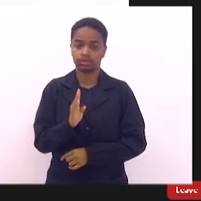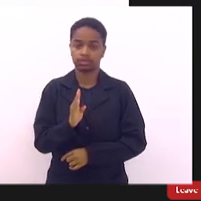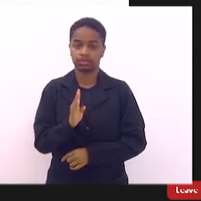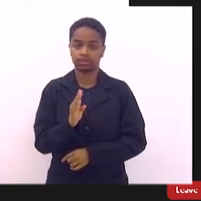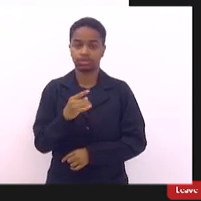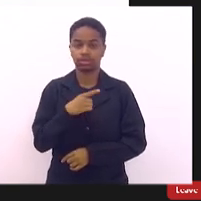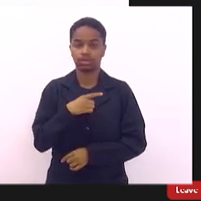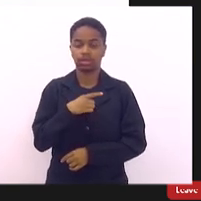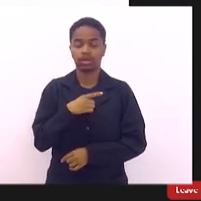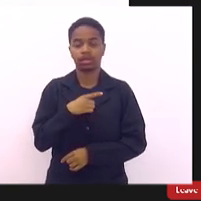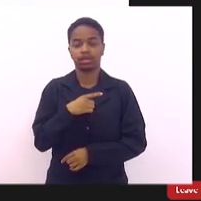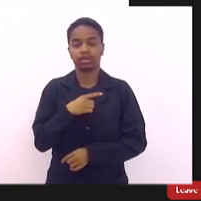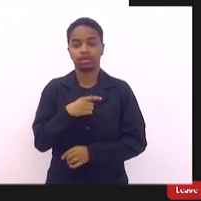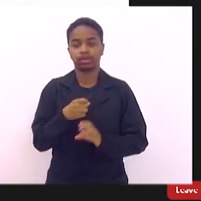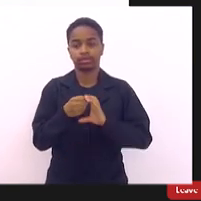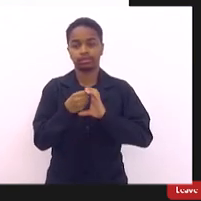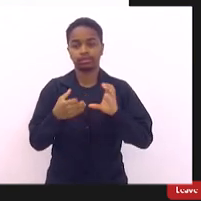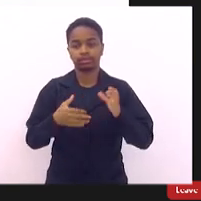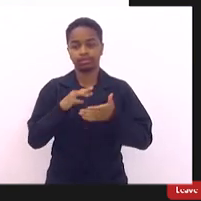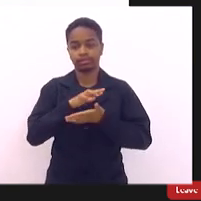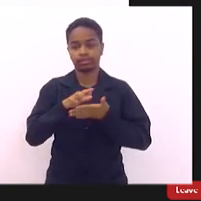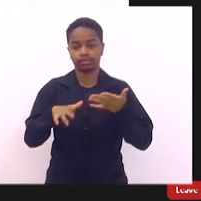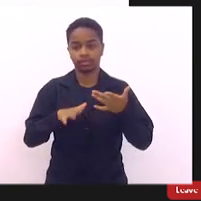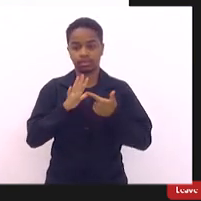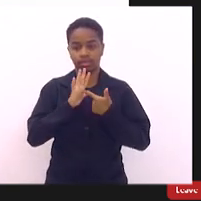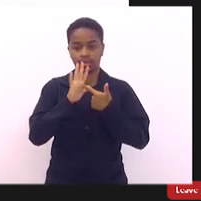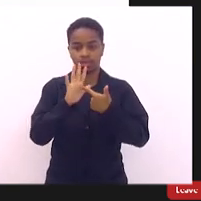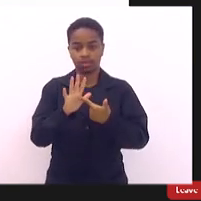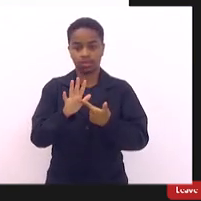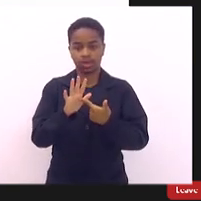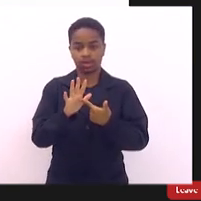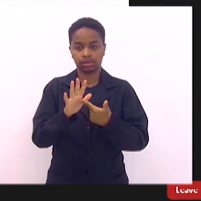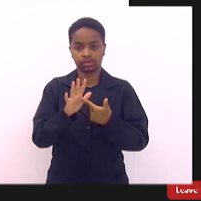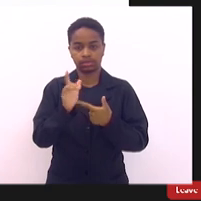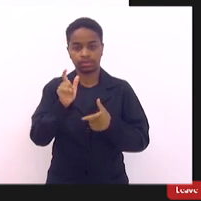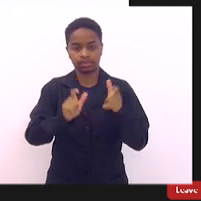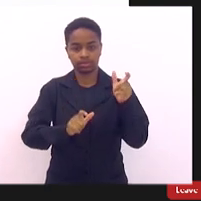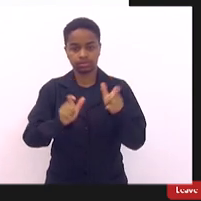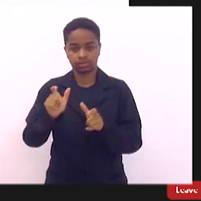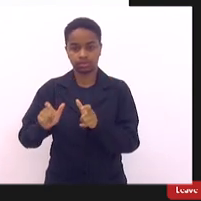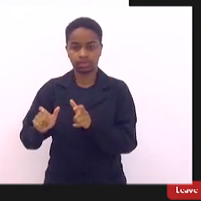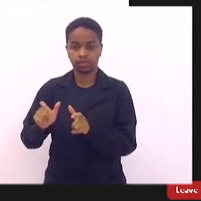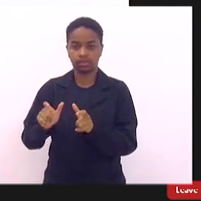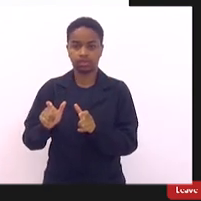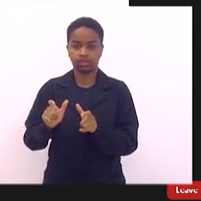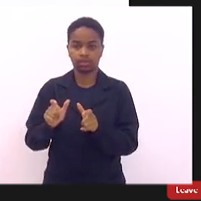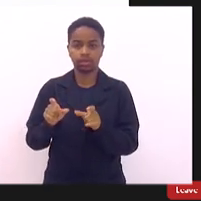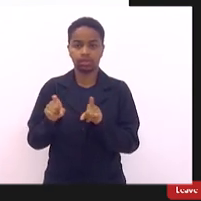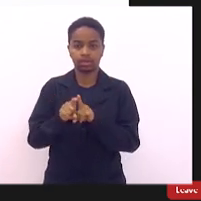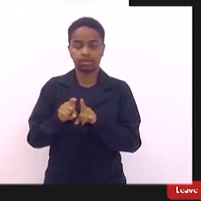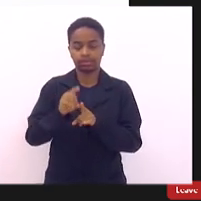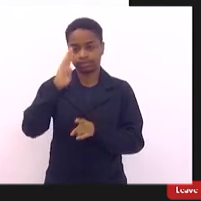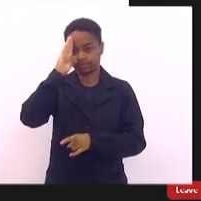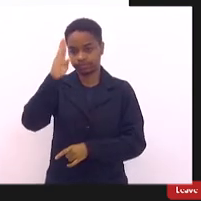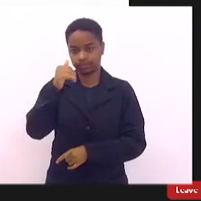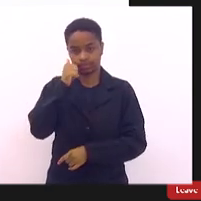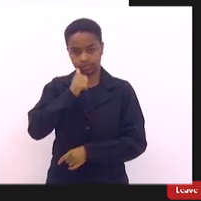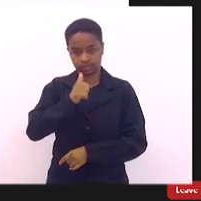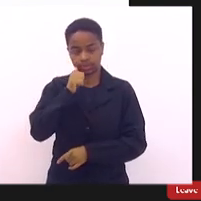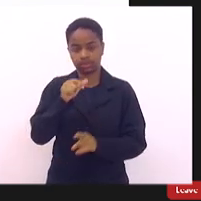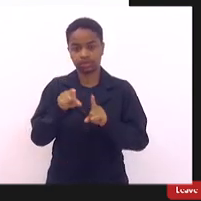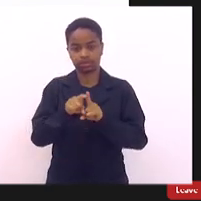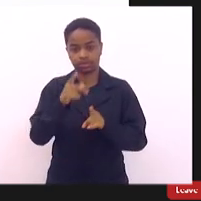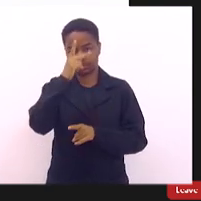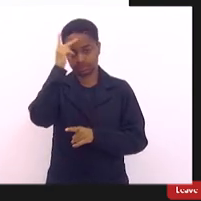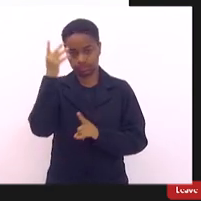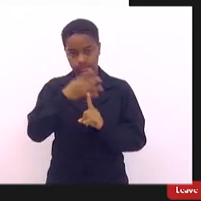uma série de fatores que faz com que as pessoas, e particularmente as mulheres e as pessoas